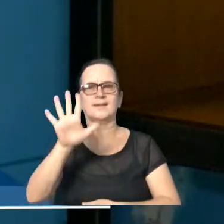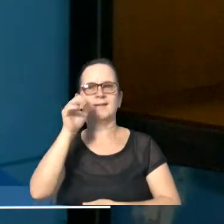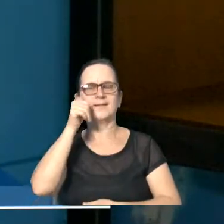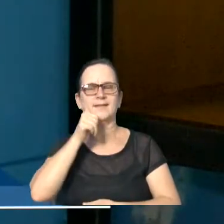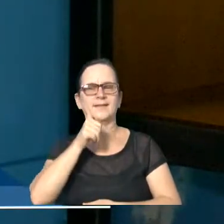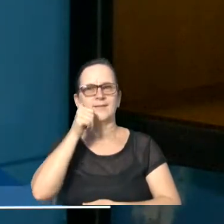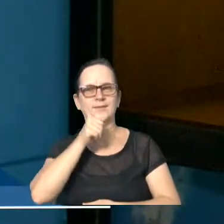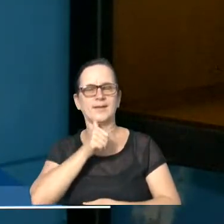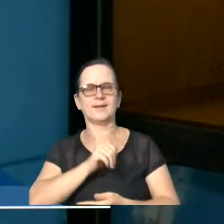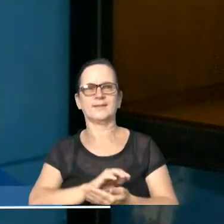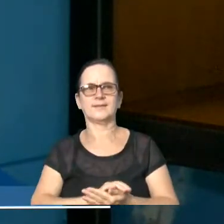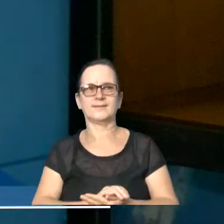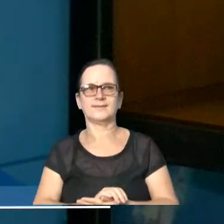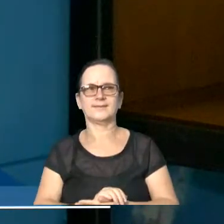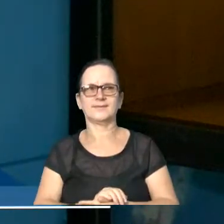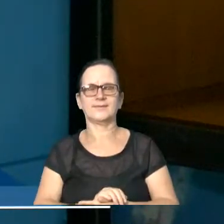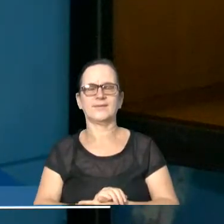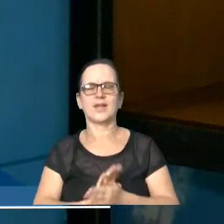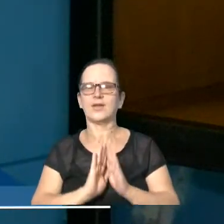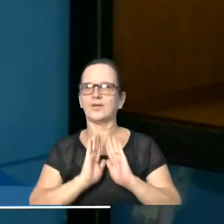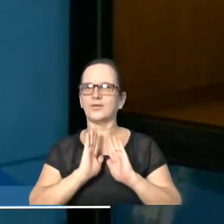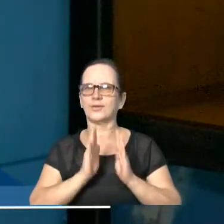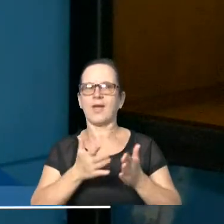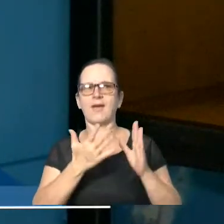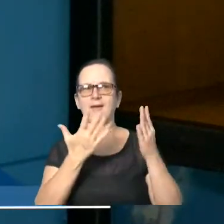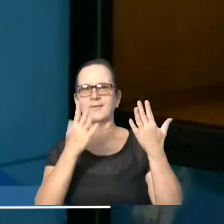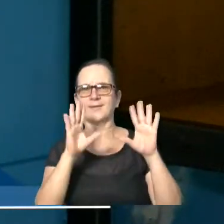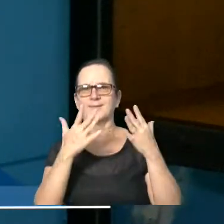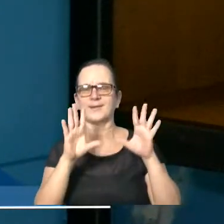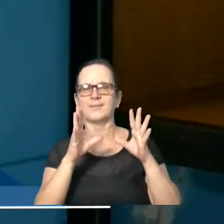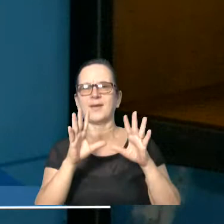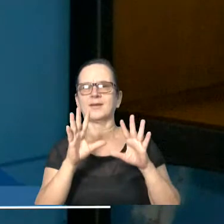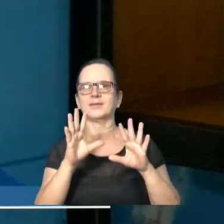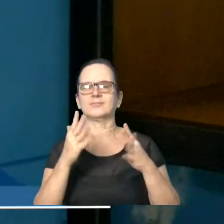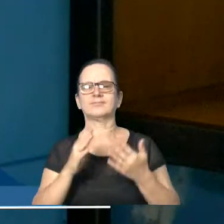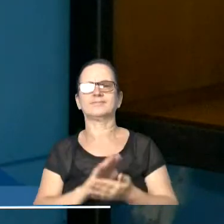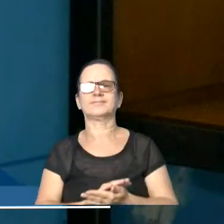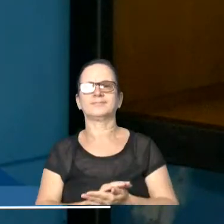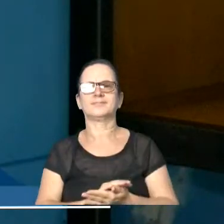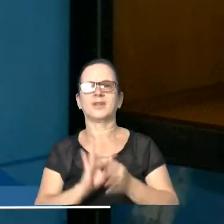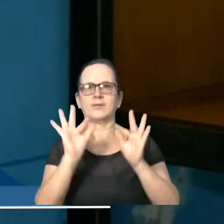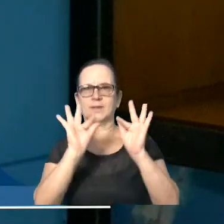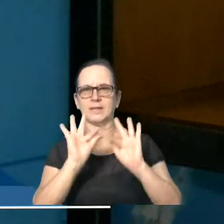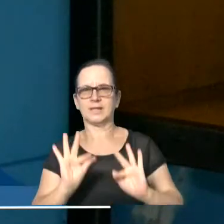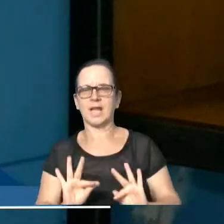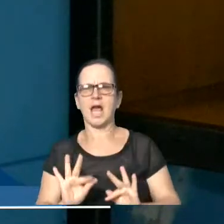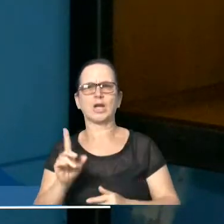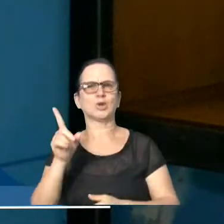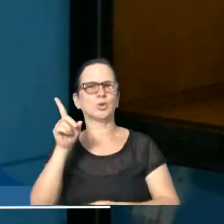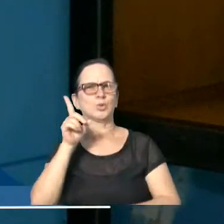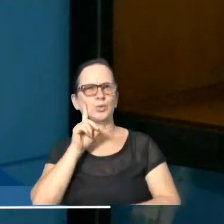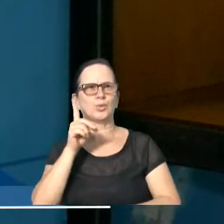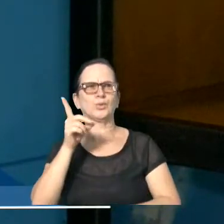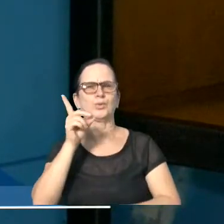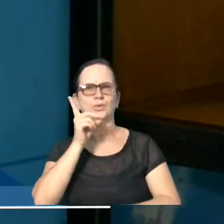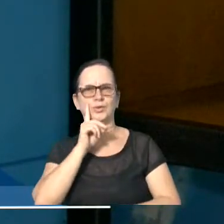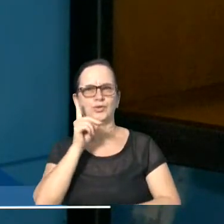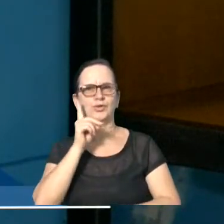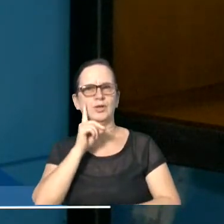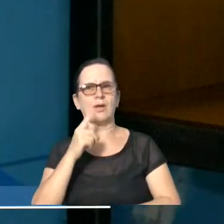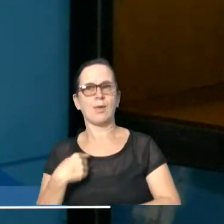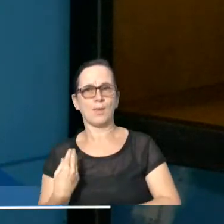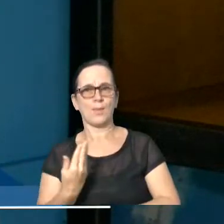Mulheres, vereador Guilherme, já fica aqui meus parabéns, felicitações, que dia é todo dia. Nós